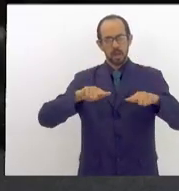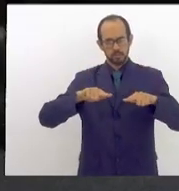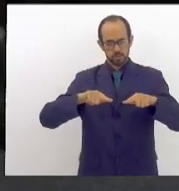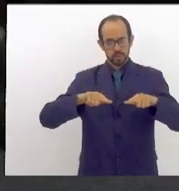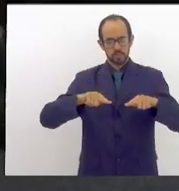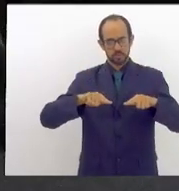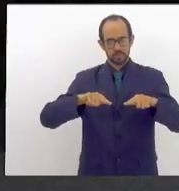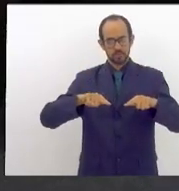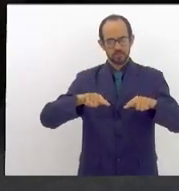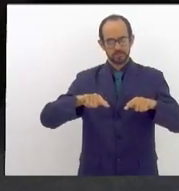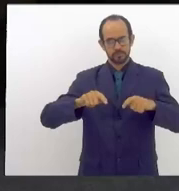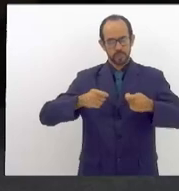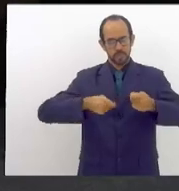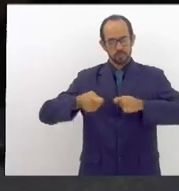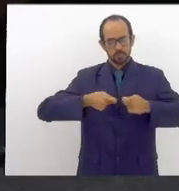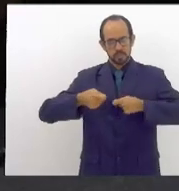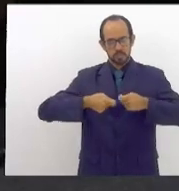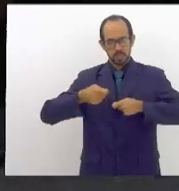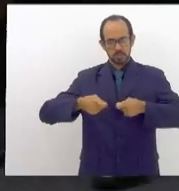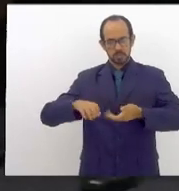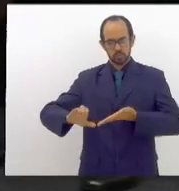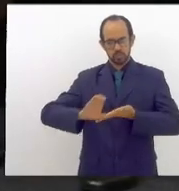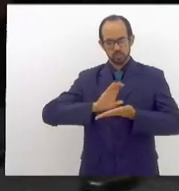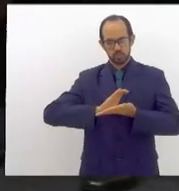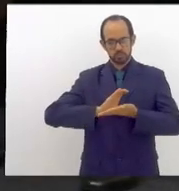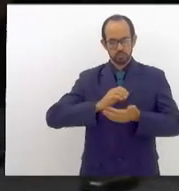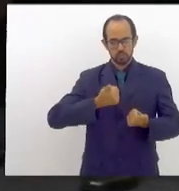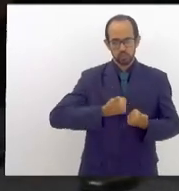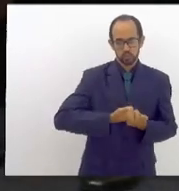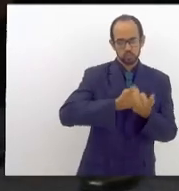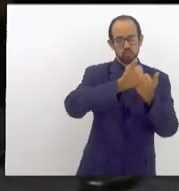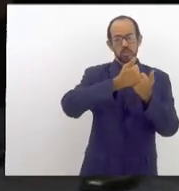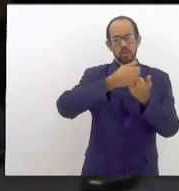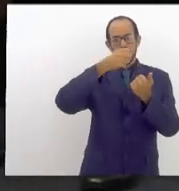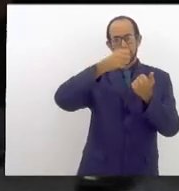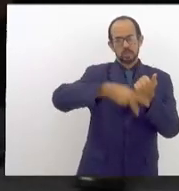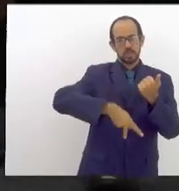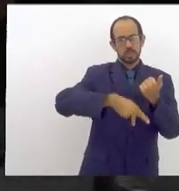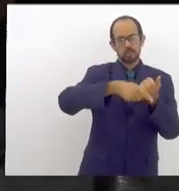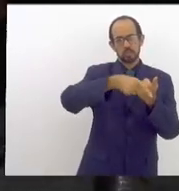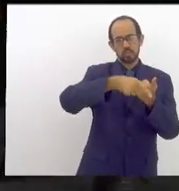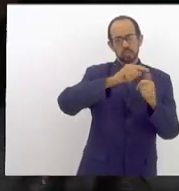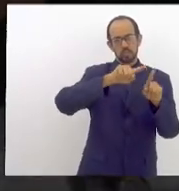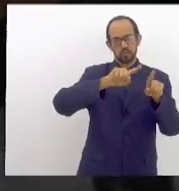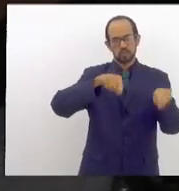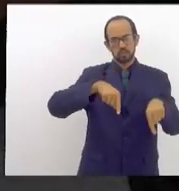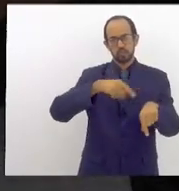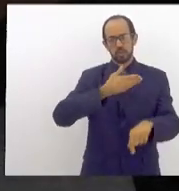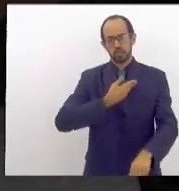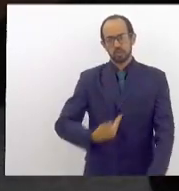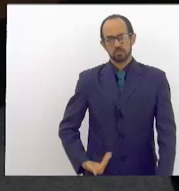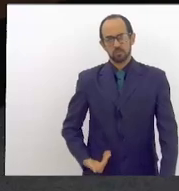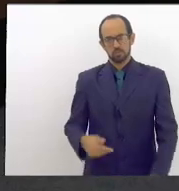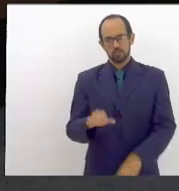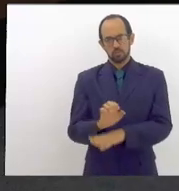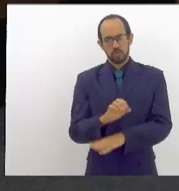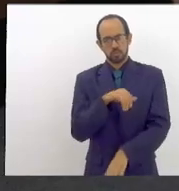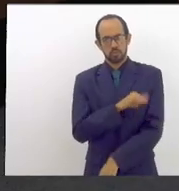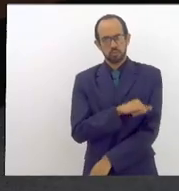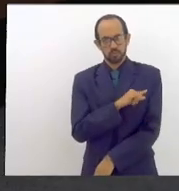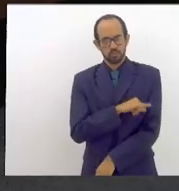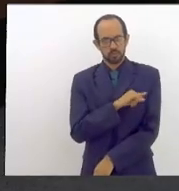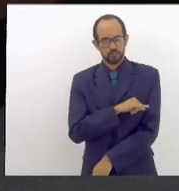receitas que sustentam a aposentadoria as aposentadorias e as pensões dos Servidores e servidores do Estado do Rio de Janeiro